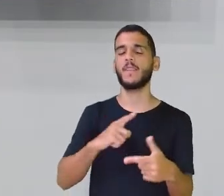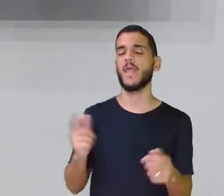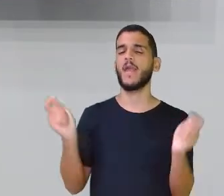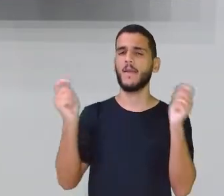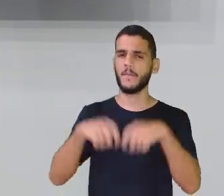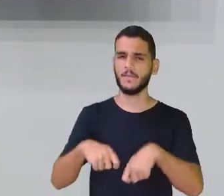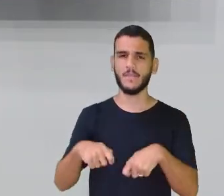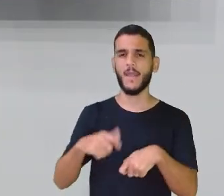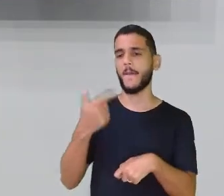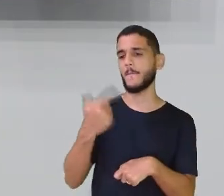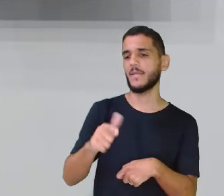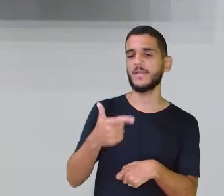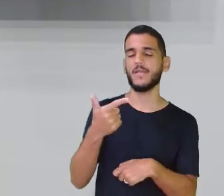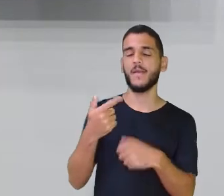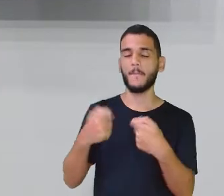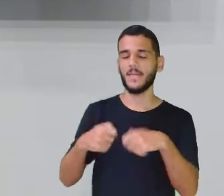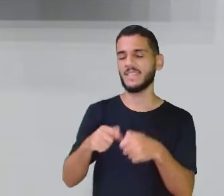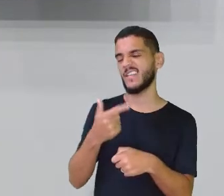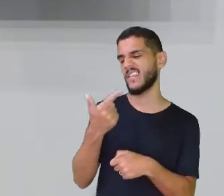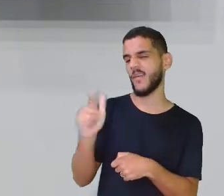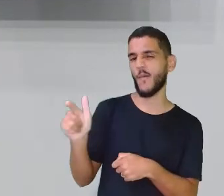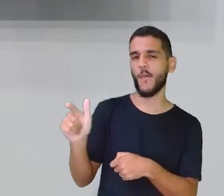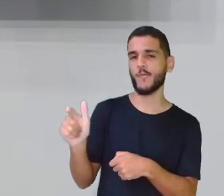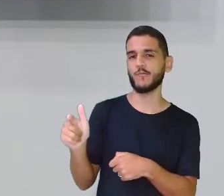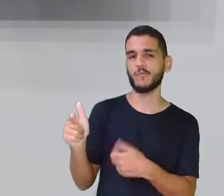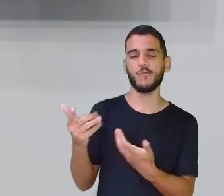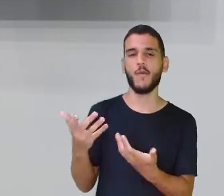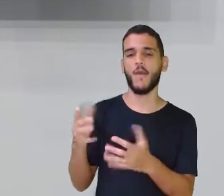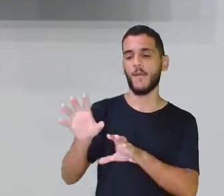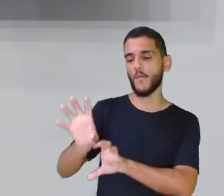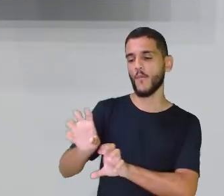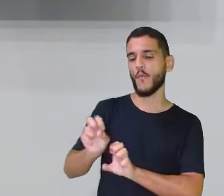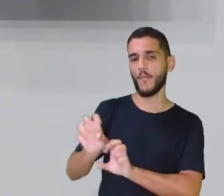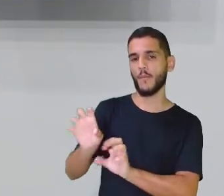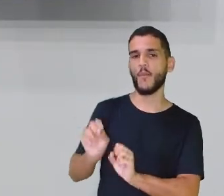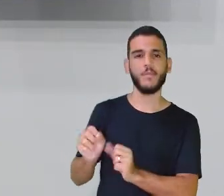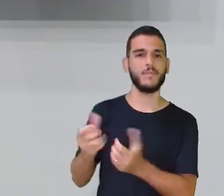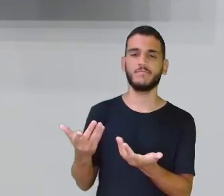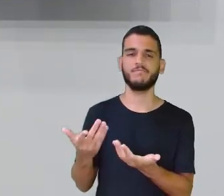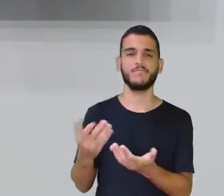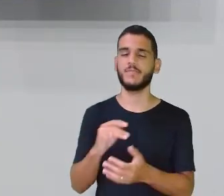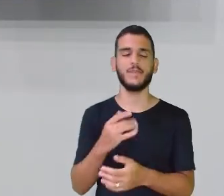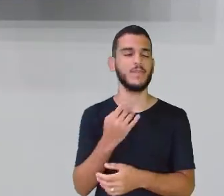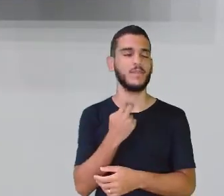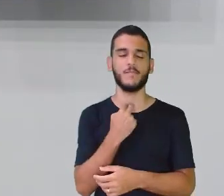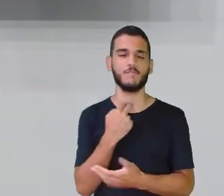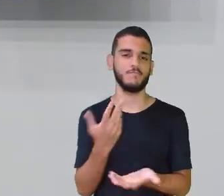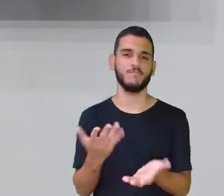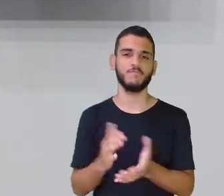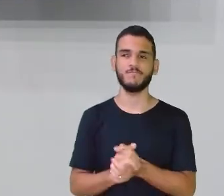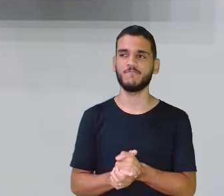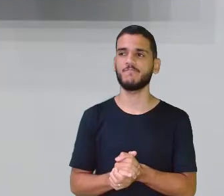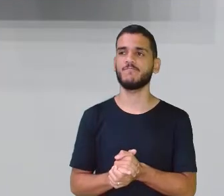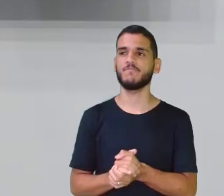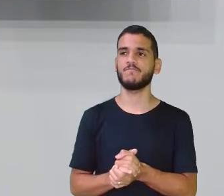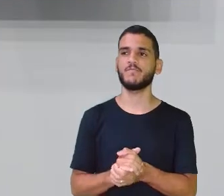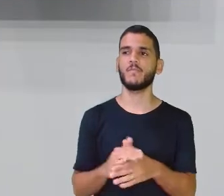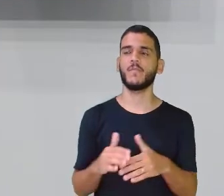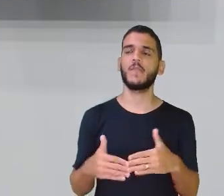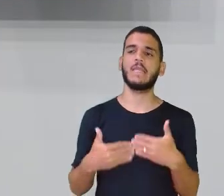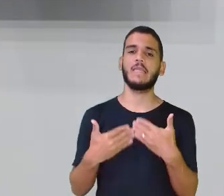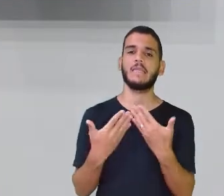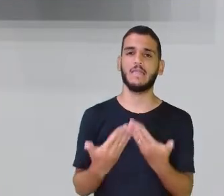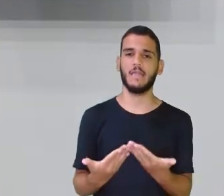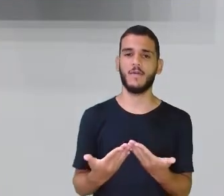ser vivo para fazer essa absorção, para ela criar essa energia. Por quê? Olha o que ela pega